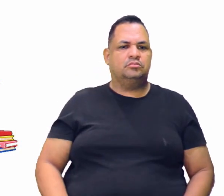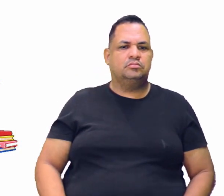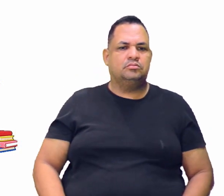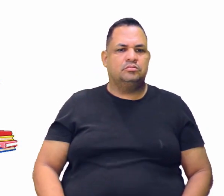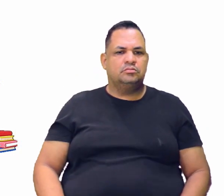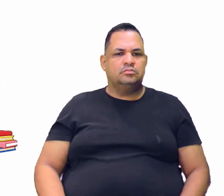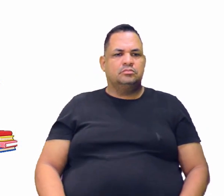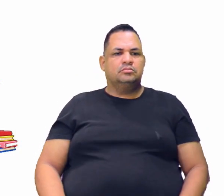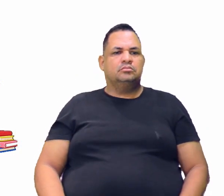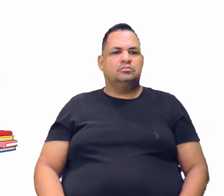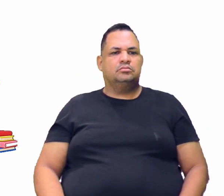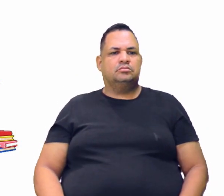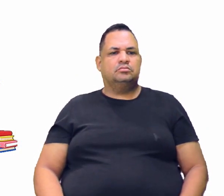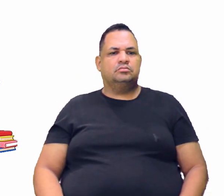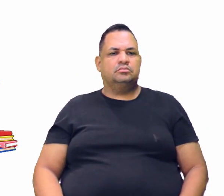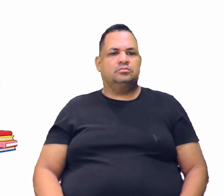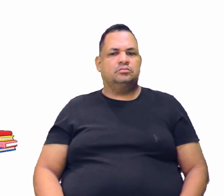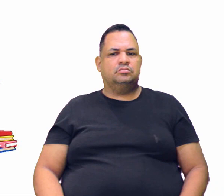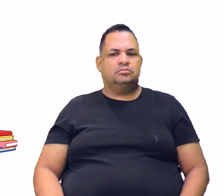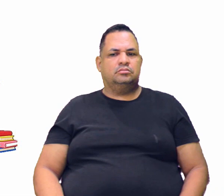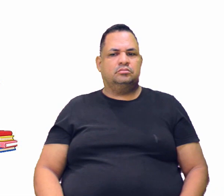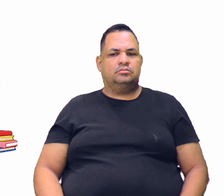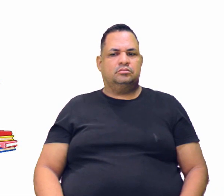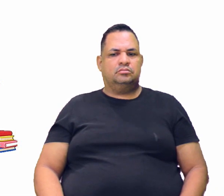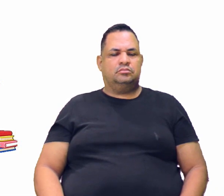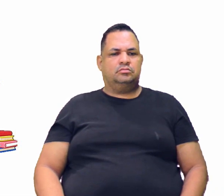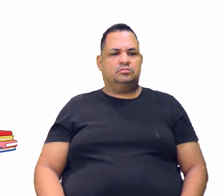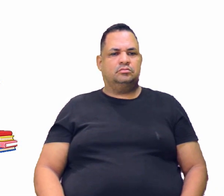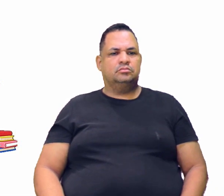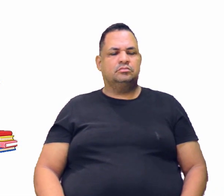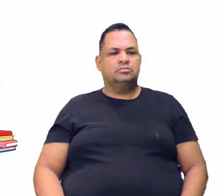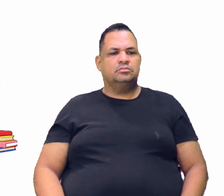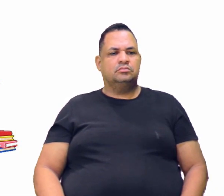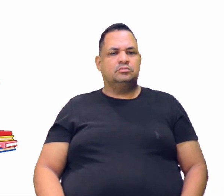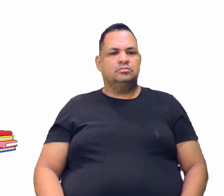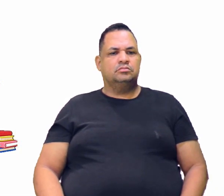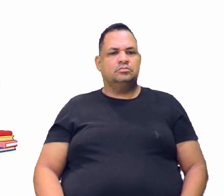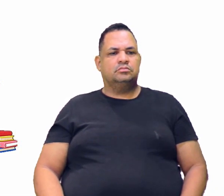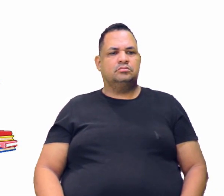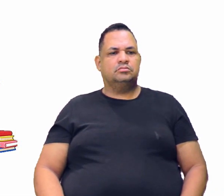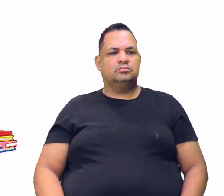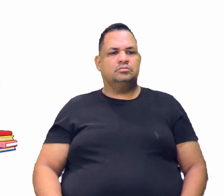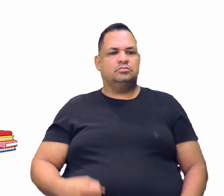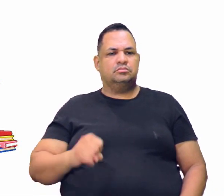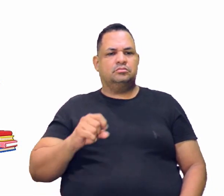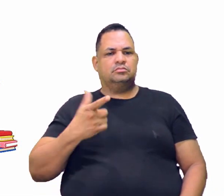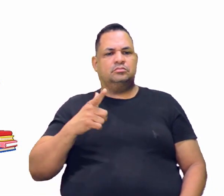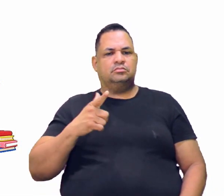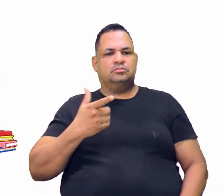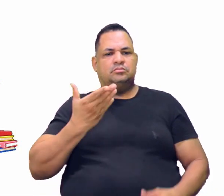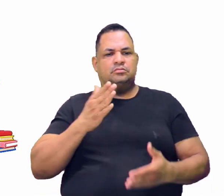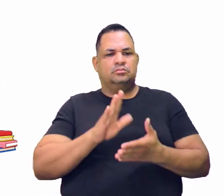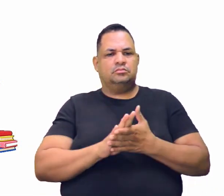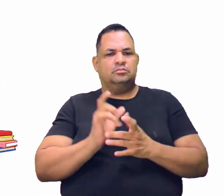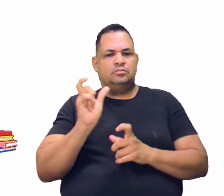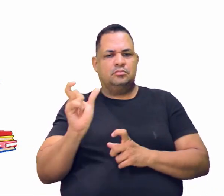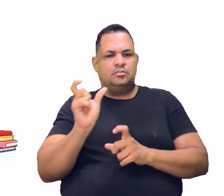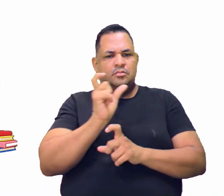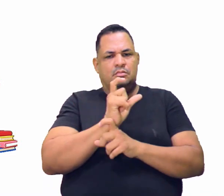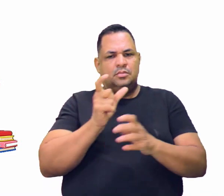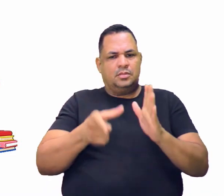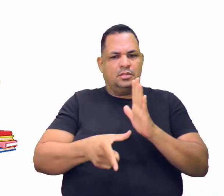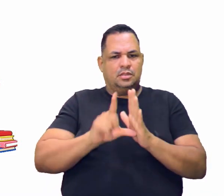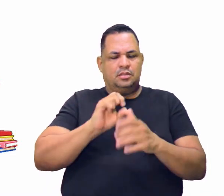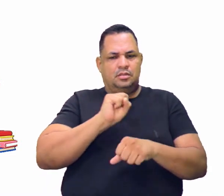antes, ia ficar é permitido entrada de criança. Se não há um determinante